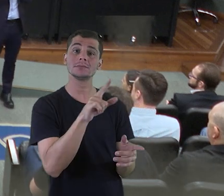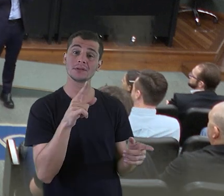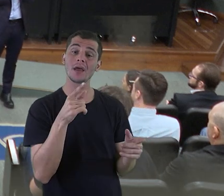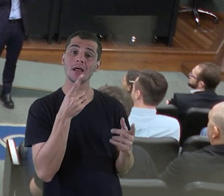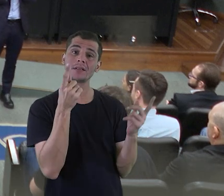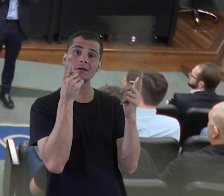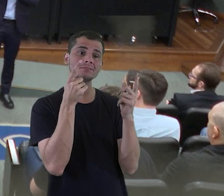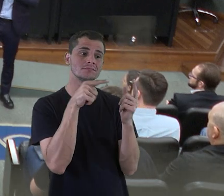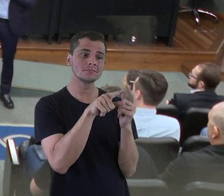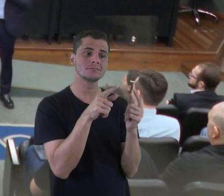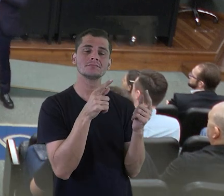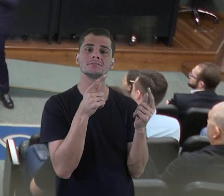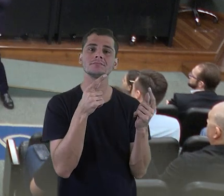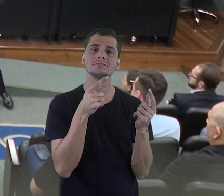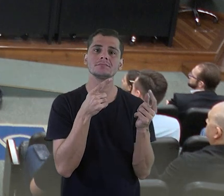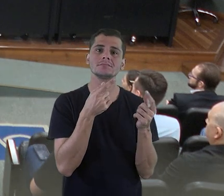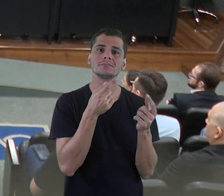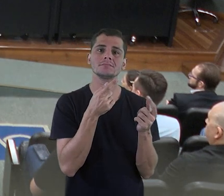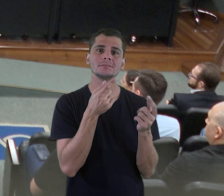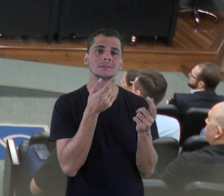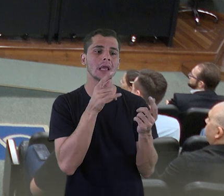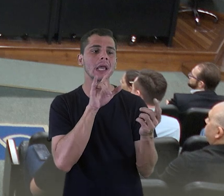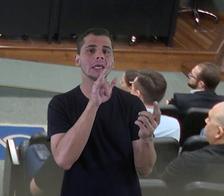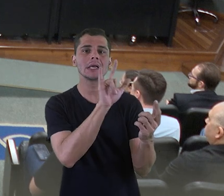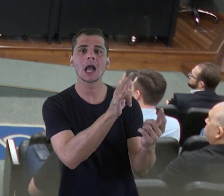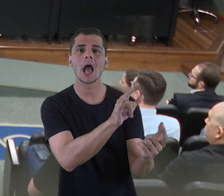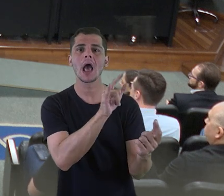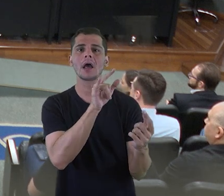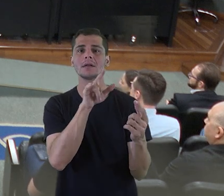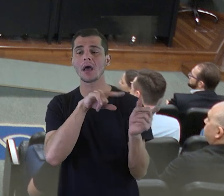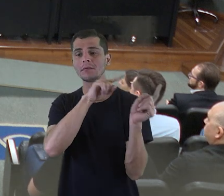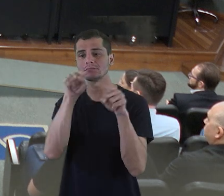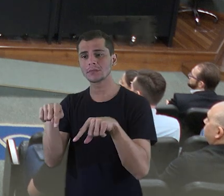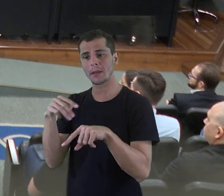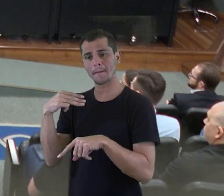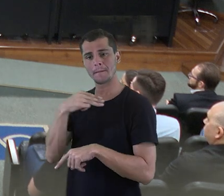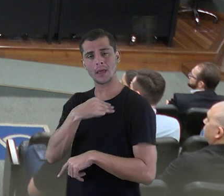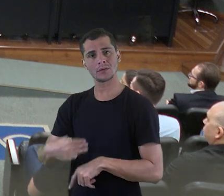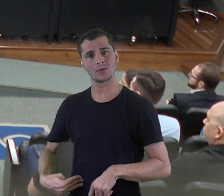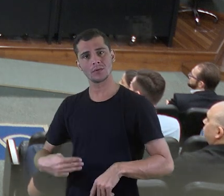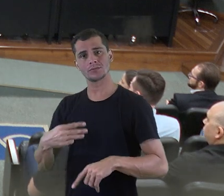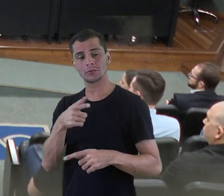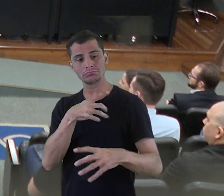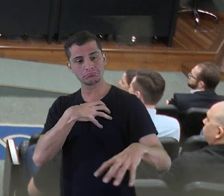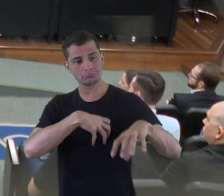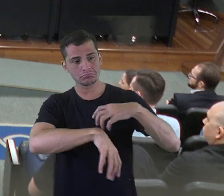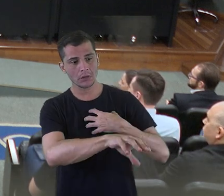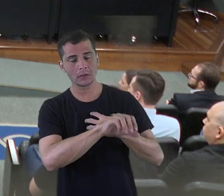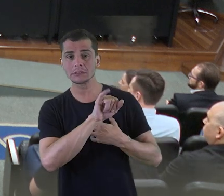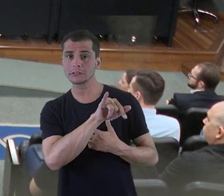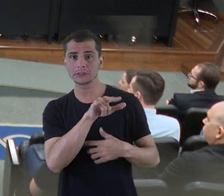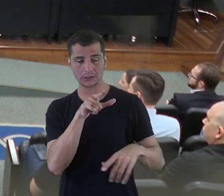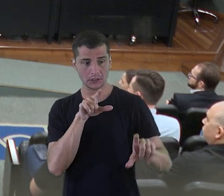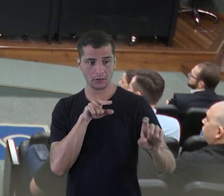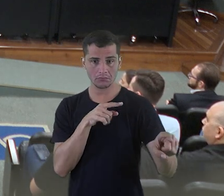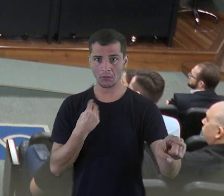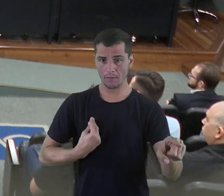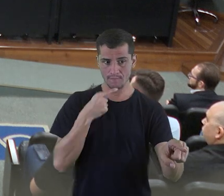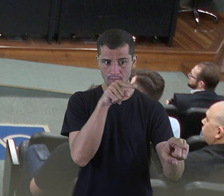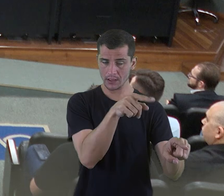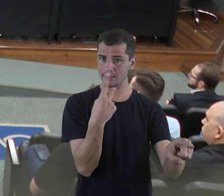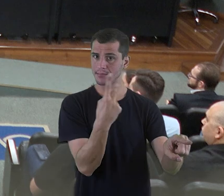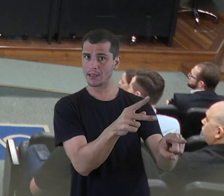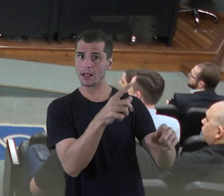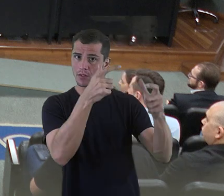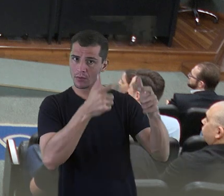faria a mesma coisa então eu vou punir o gestor o superior hierárquico sabia está comprovado e vou punir quem fez quem